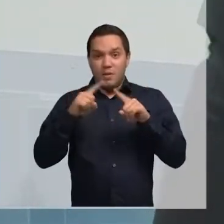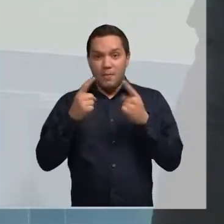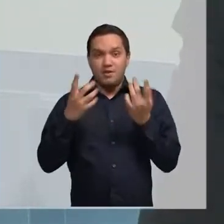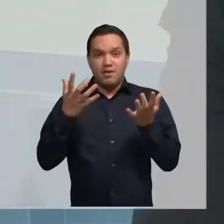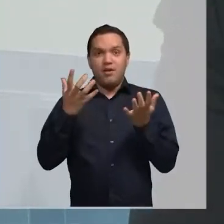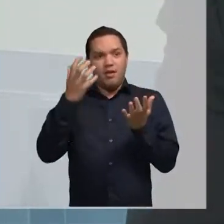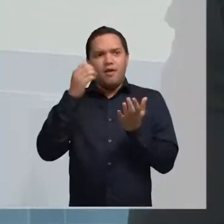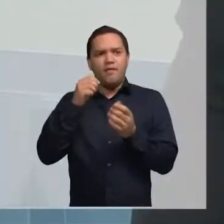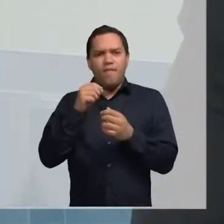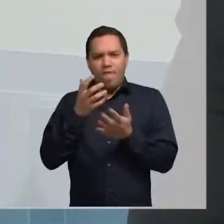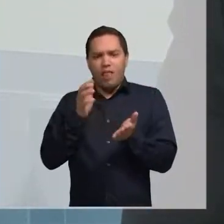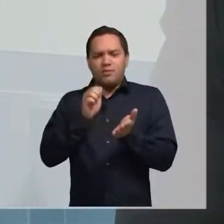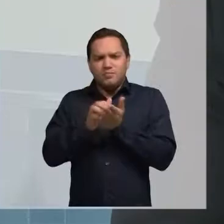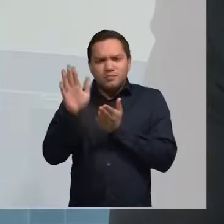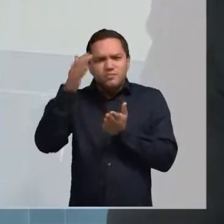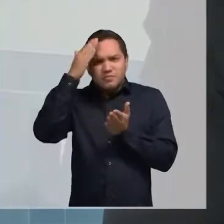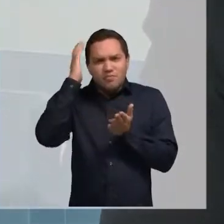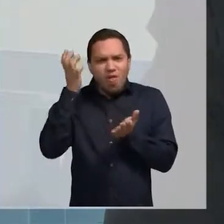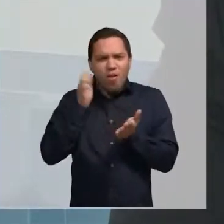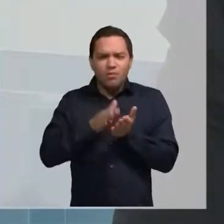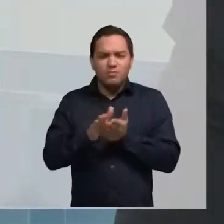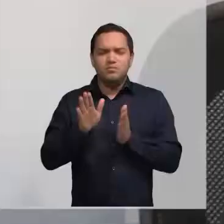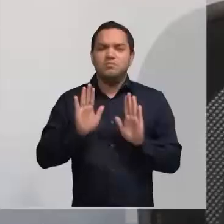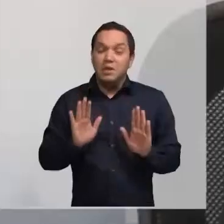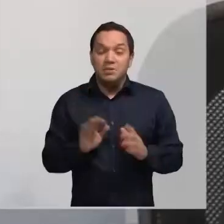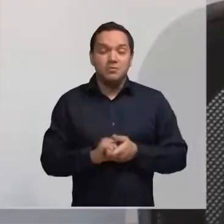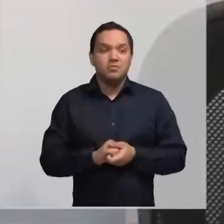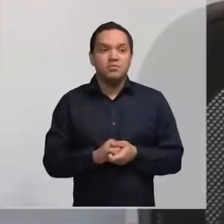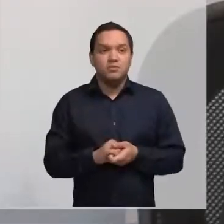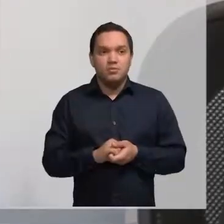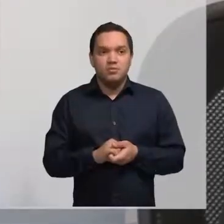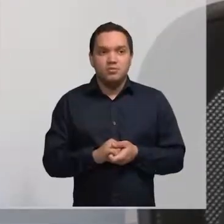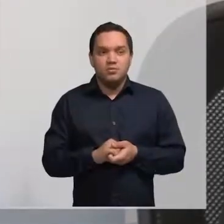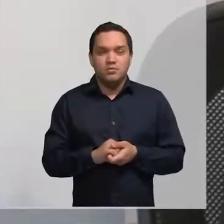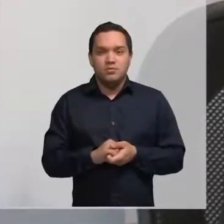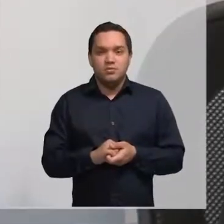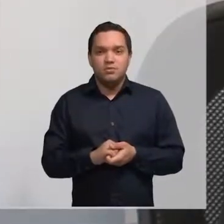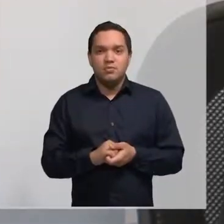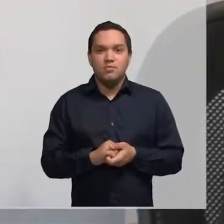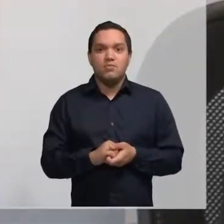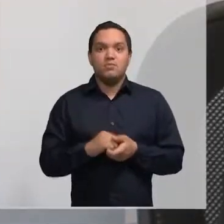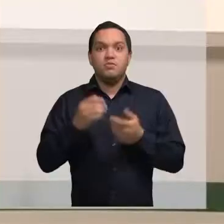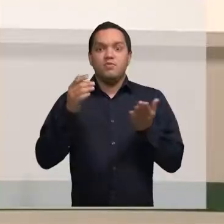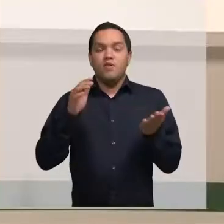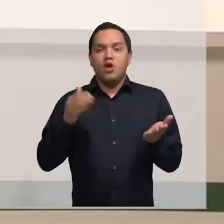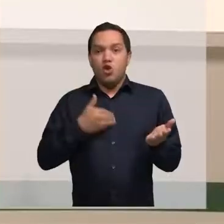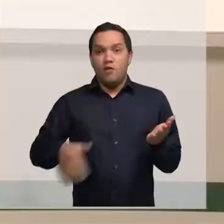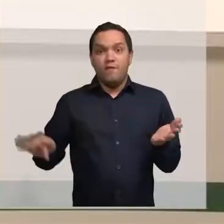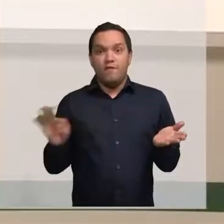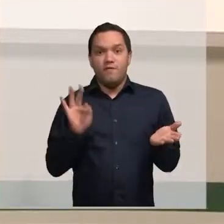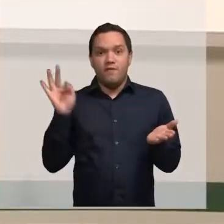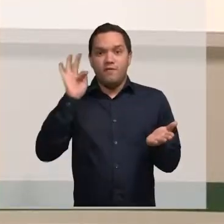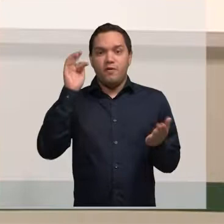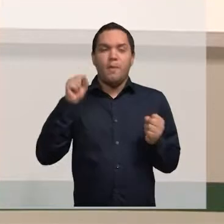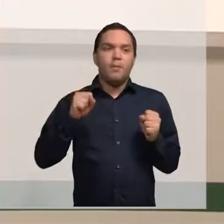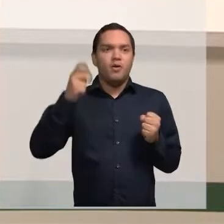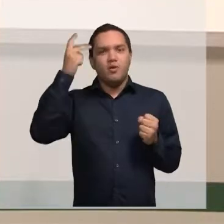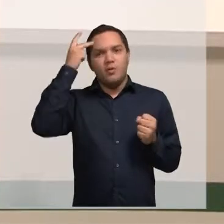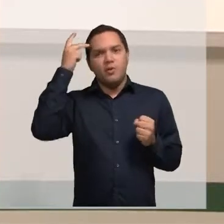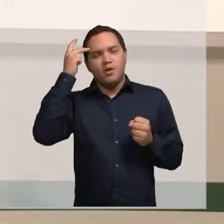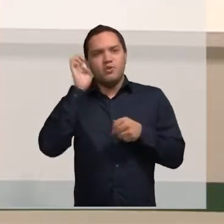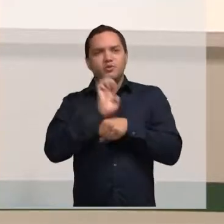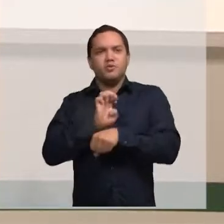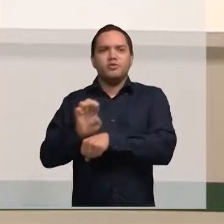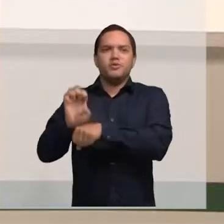Isso só a União. Isso você Isso está só- colocando São Paulo. e Não, estou outros colocando estados. só o governo federal. Se você botar São Paulo, os outros estados,